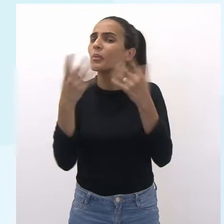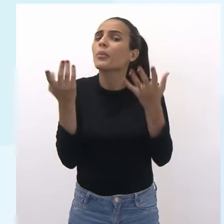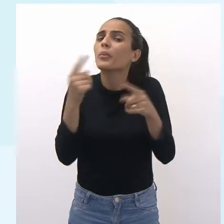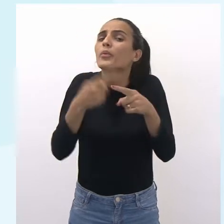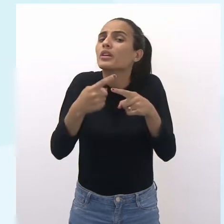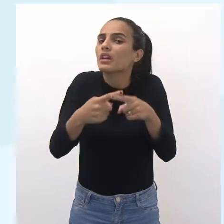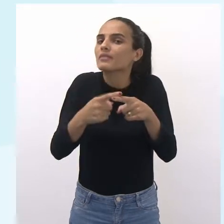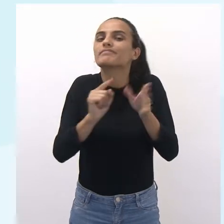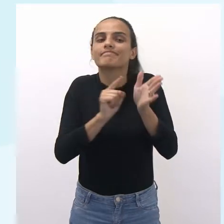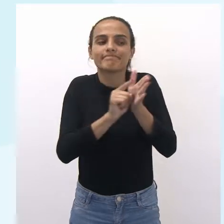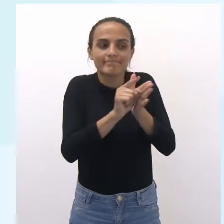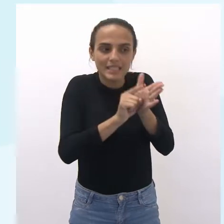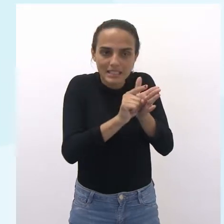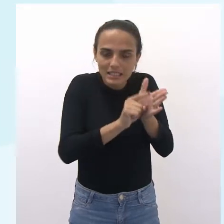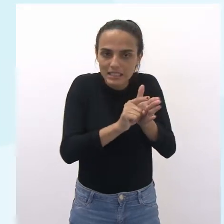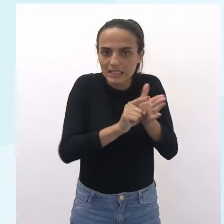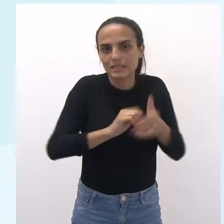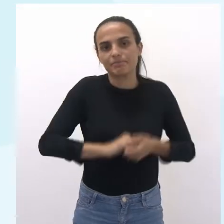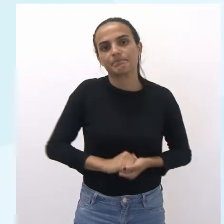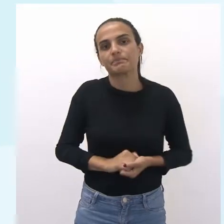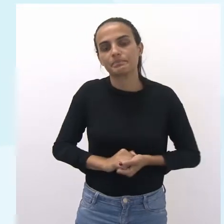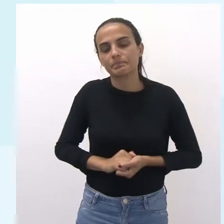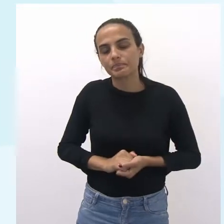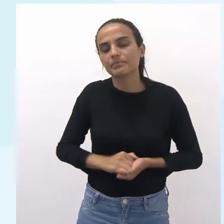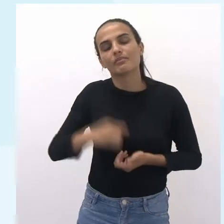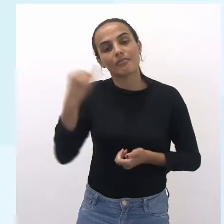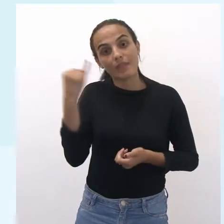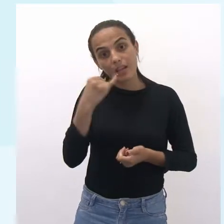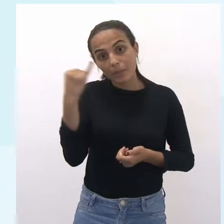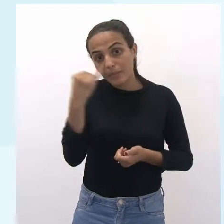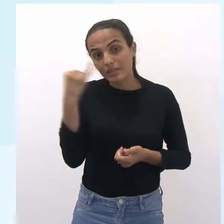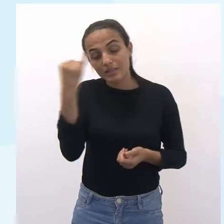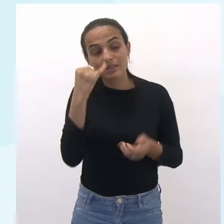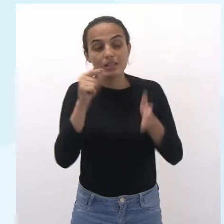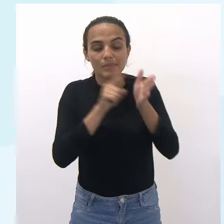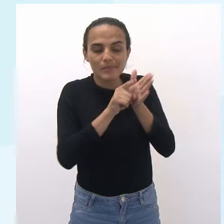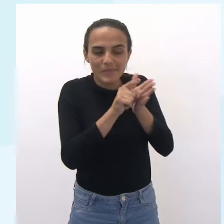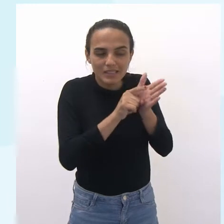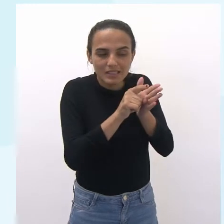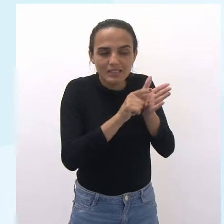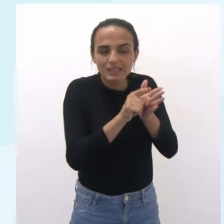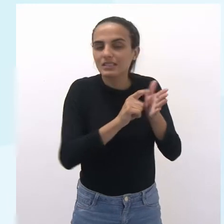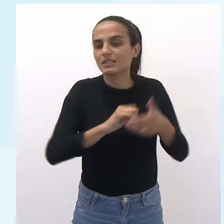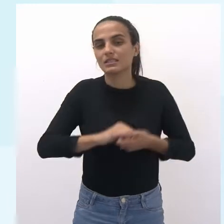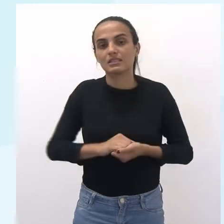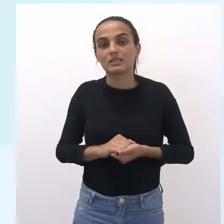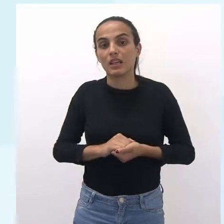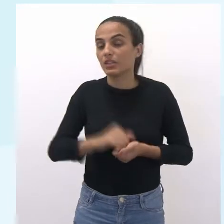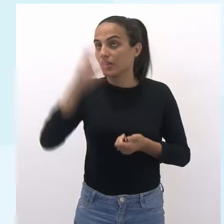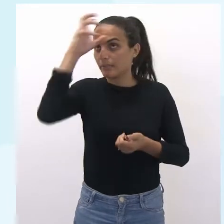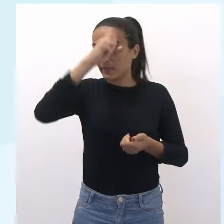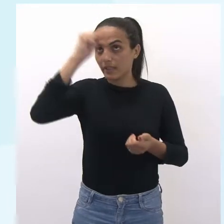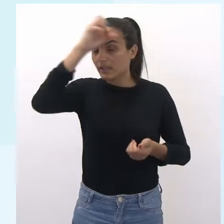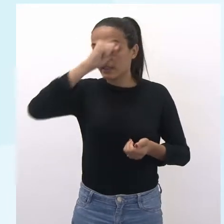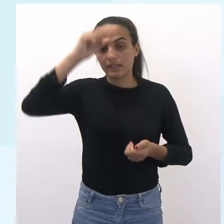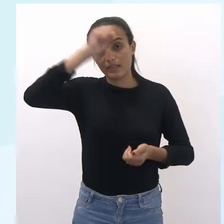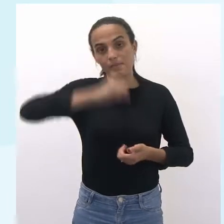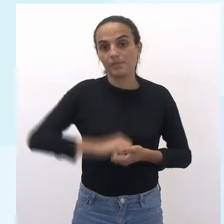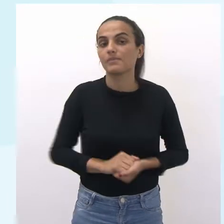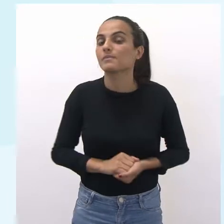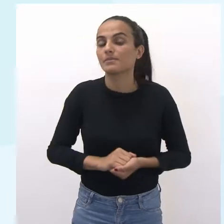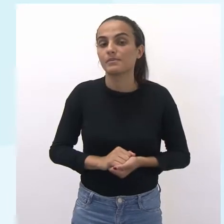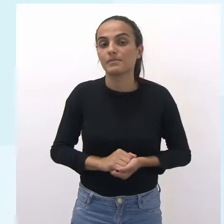lembra que eu falei da importância? Eu até mostrei para vocês agora há pouco da importância da visão para a aprendizagem. Eu mostrei